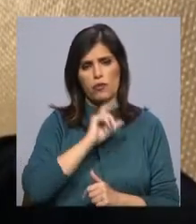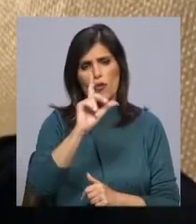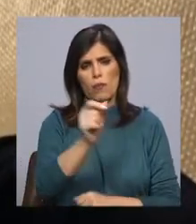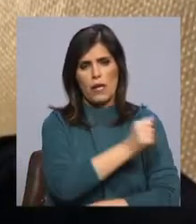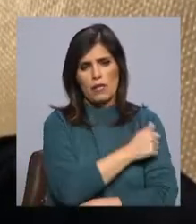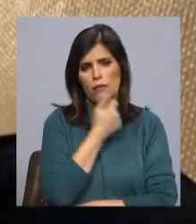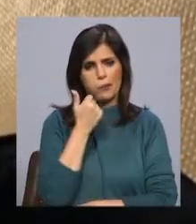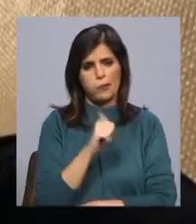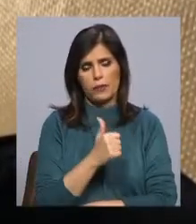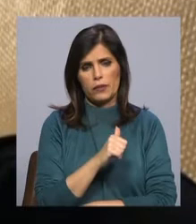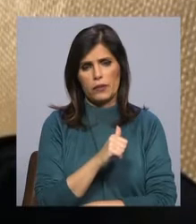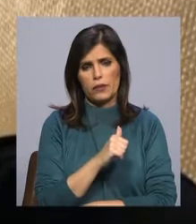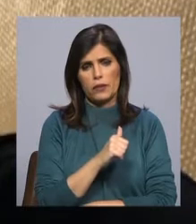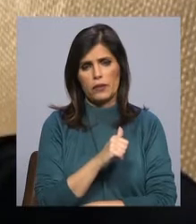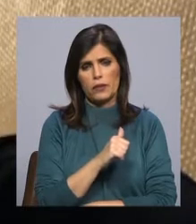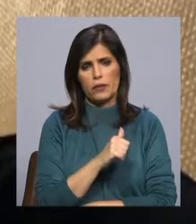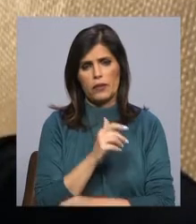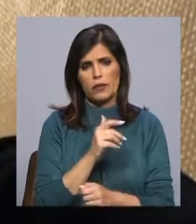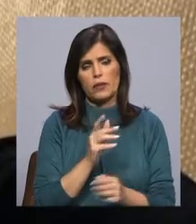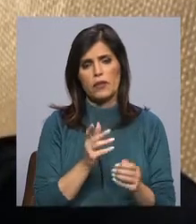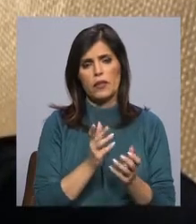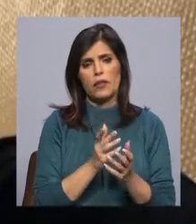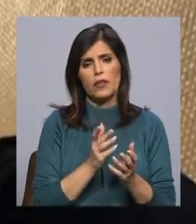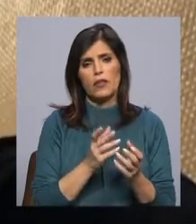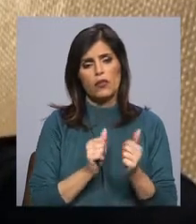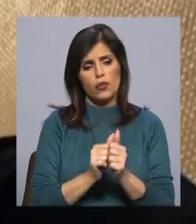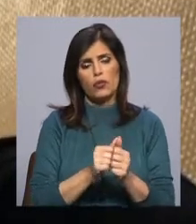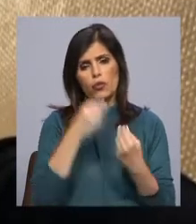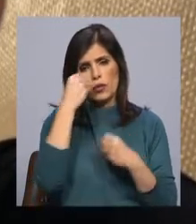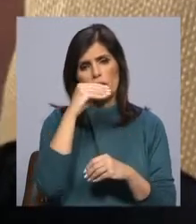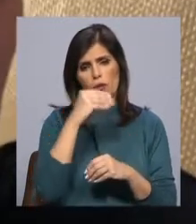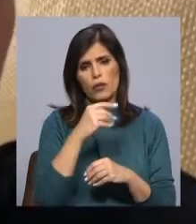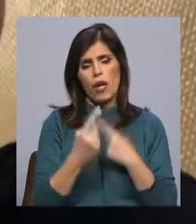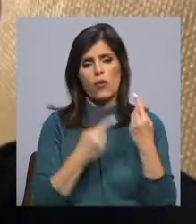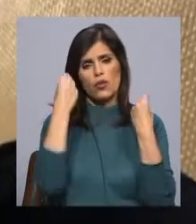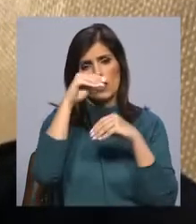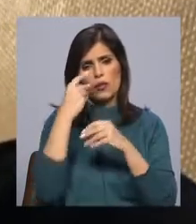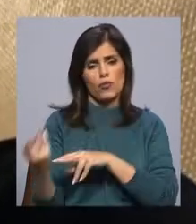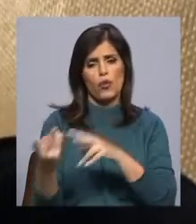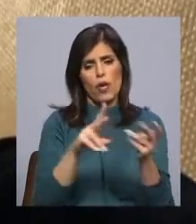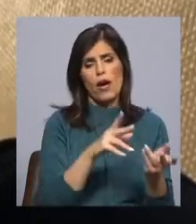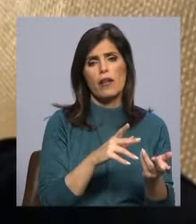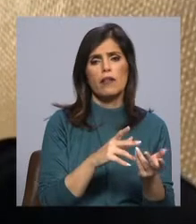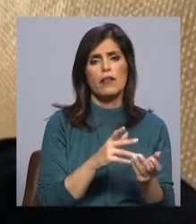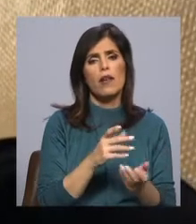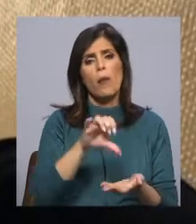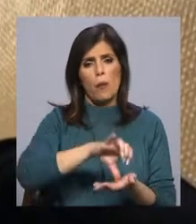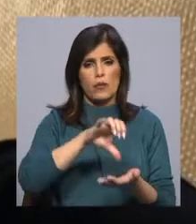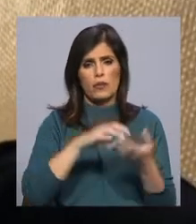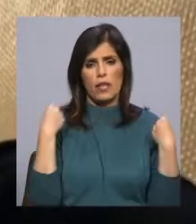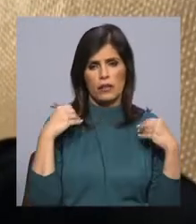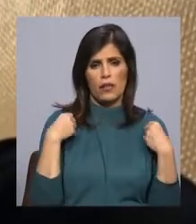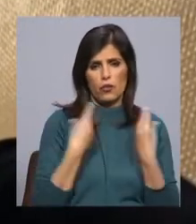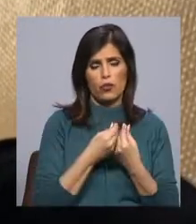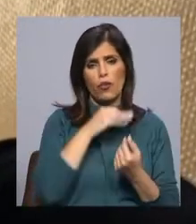casa e que estão estão só na academia tão acompanhados com treinadores a treinadores Se mudaram para academia juntamente com as famílias